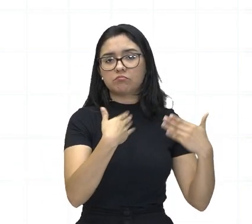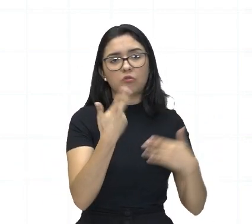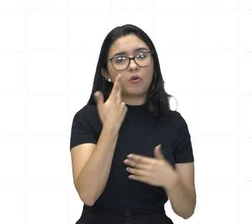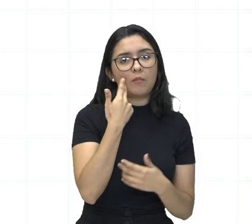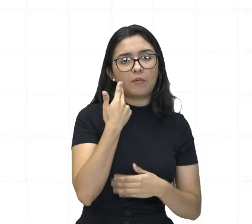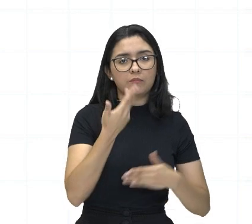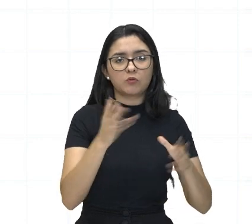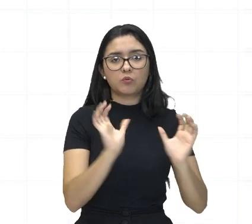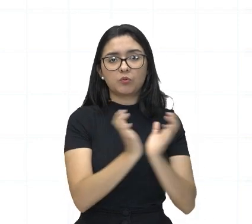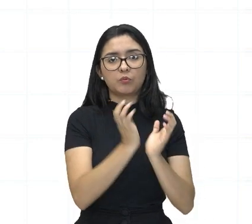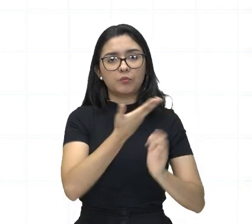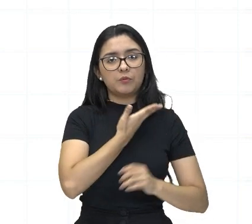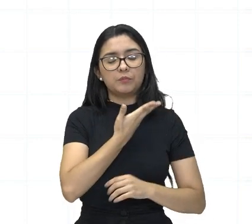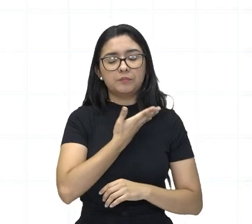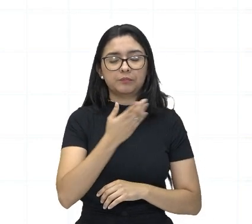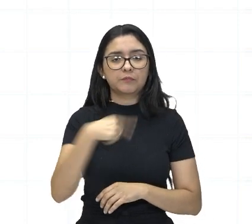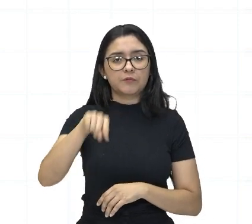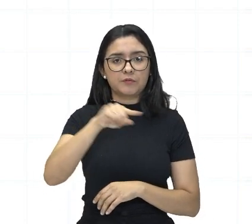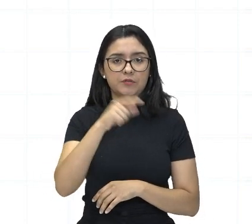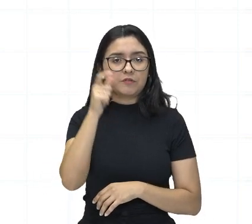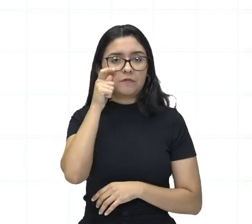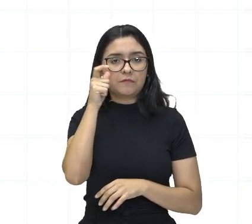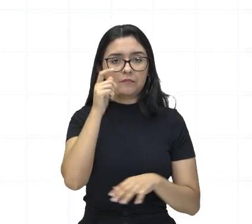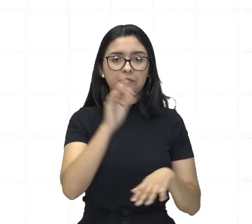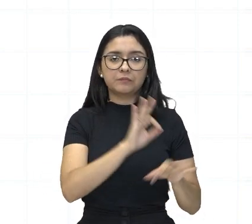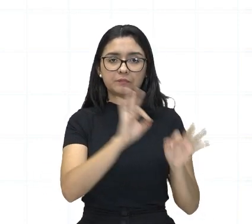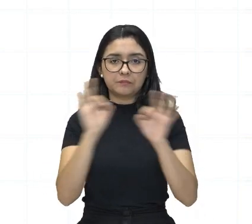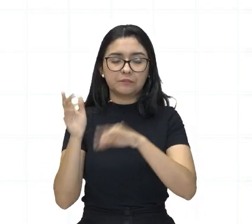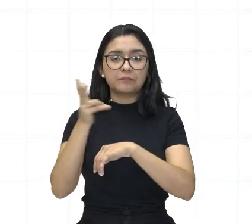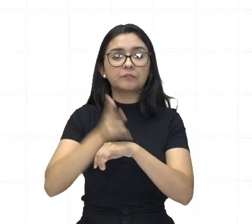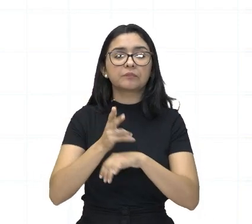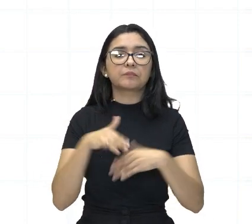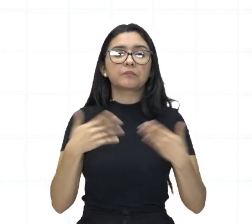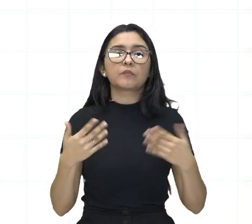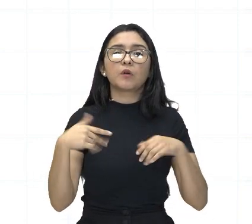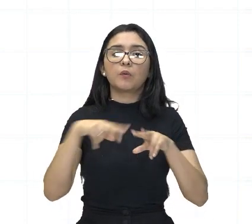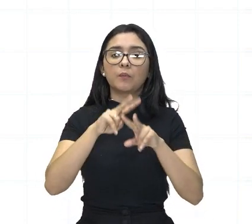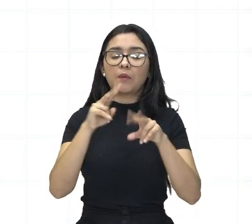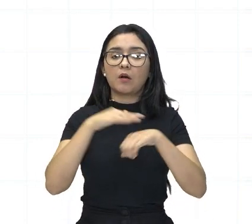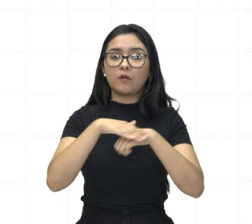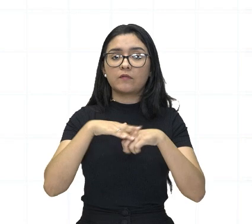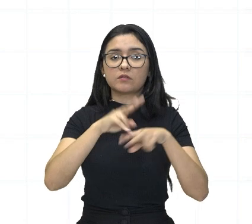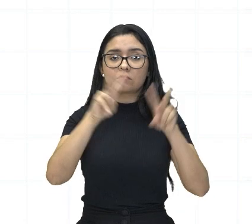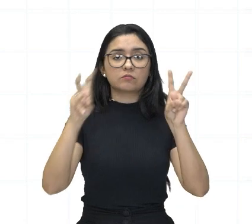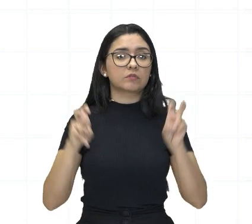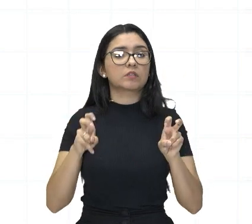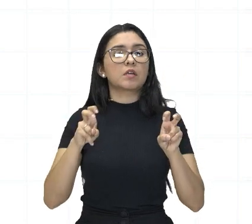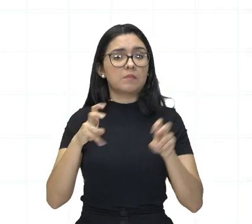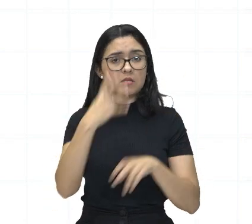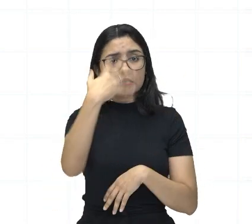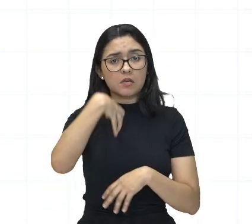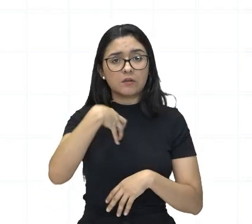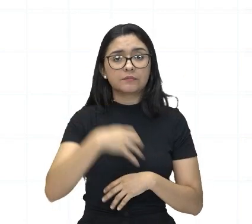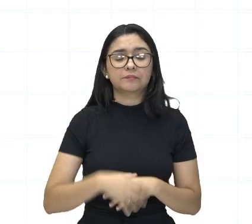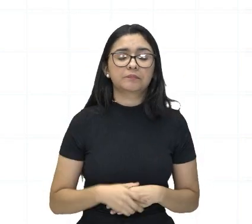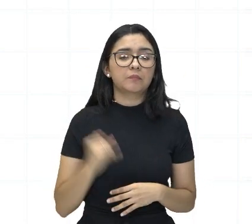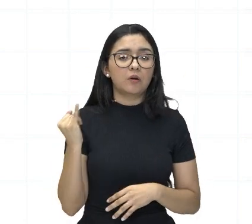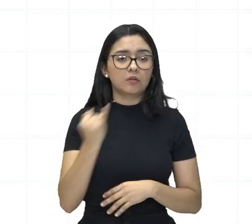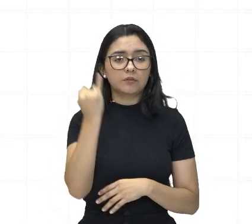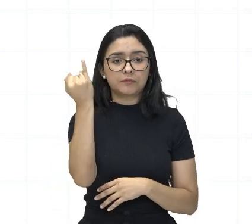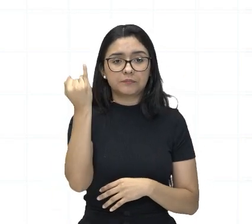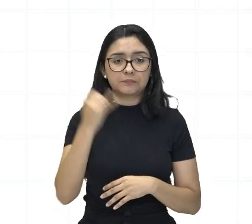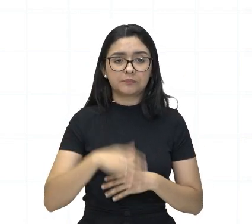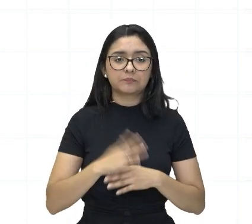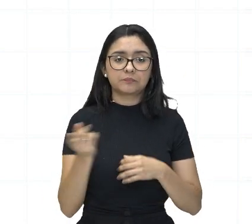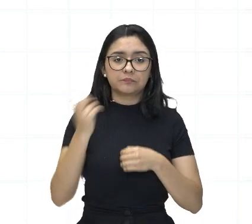nós acabamos de assistir. E uma conversa que aborda um assunto sério, certo? Então, voltando